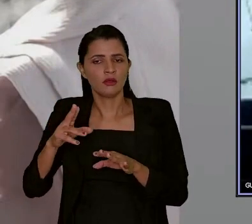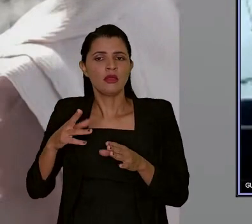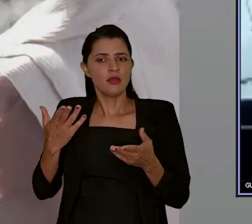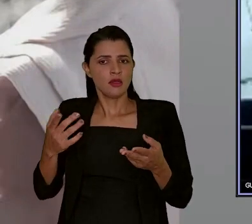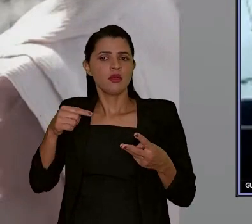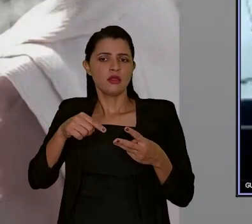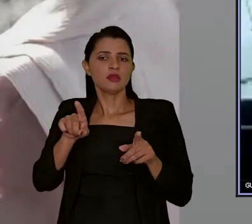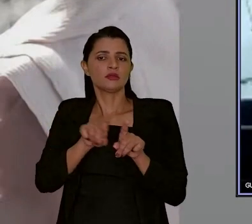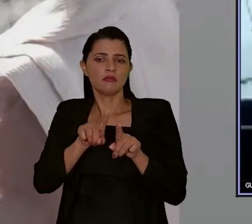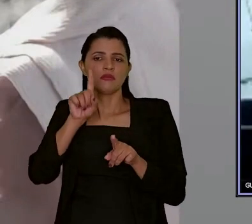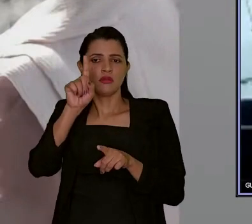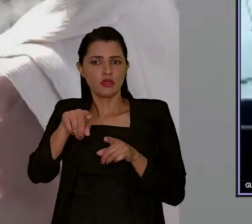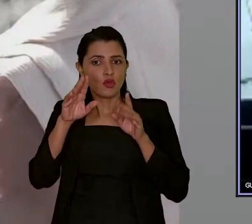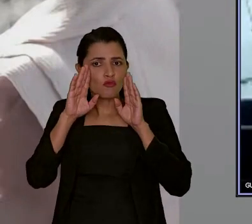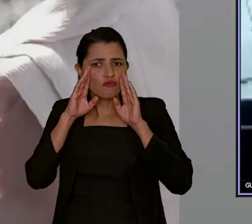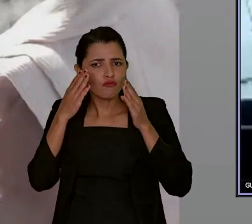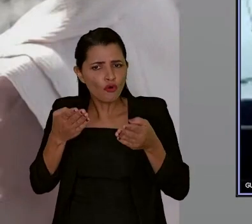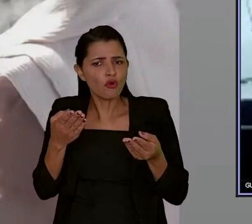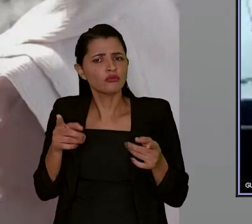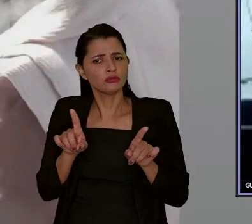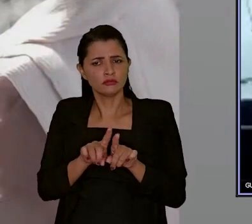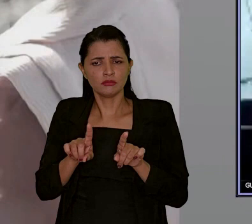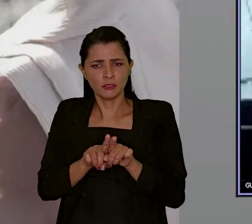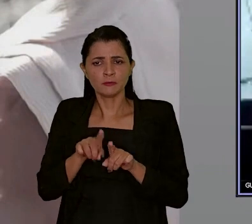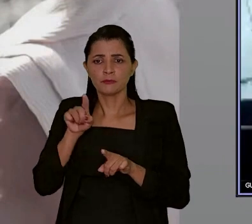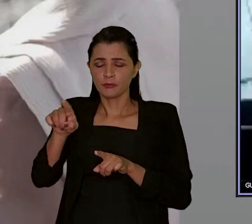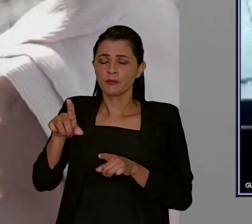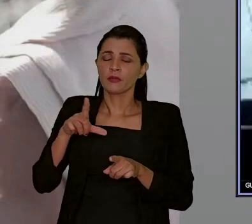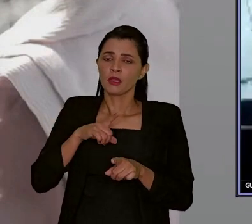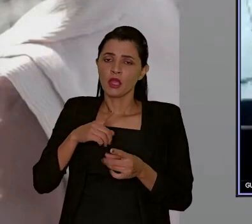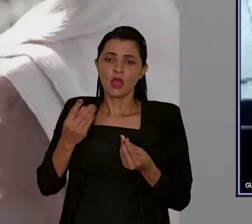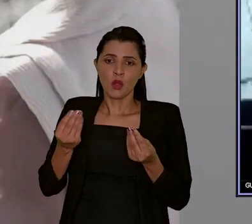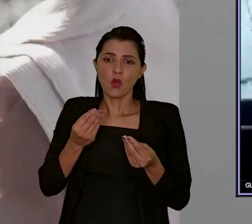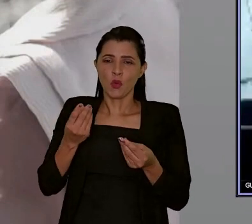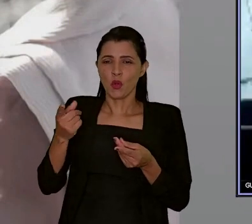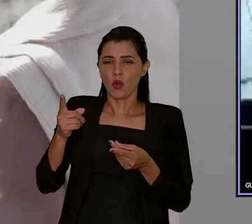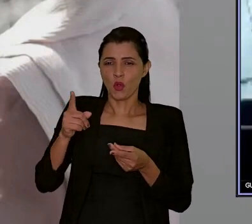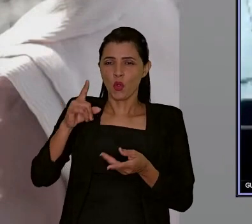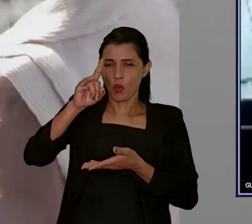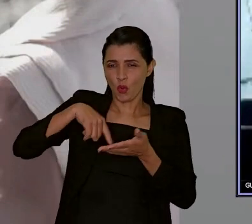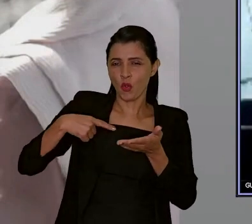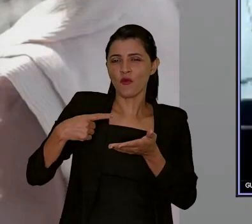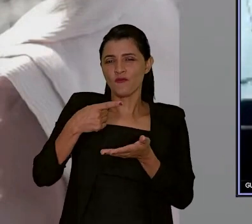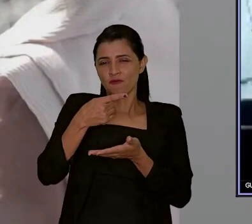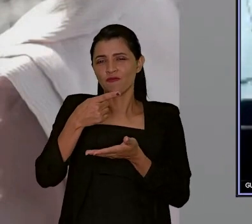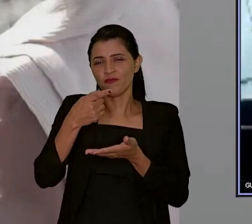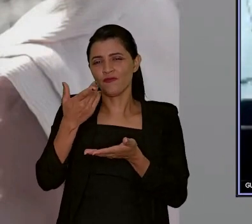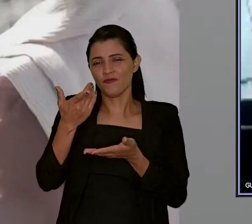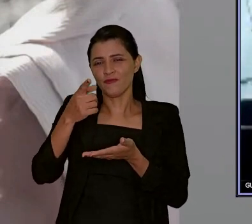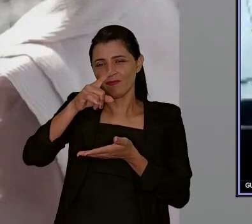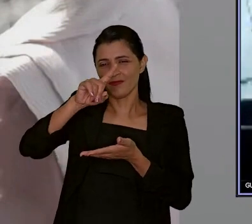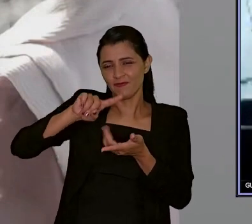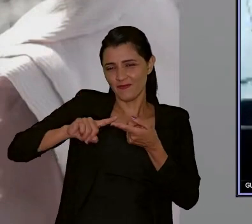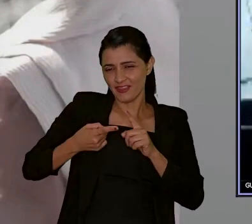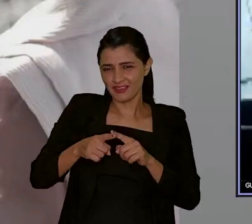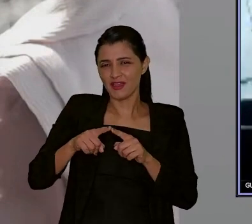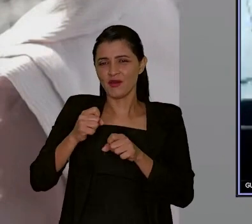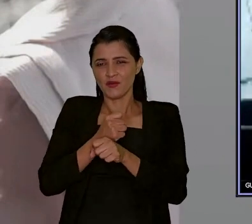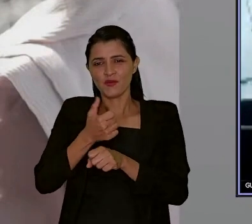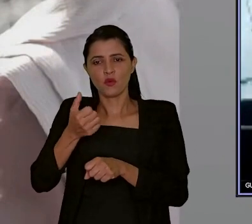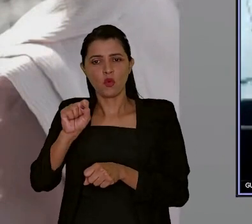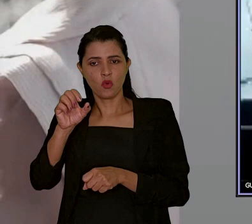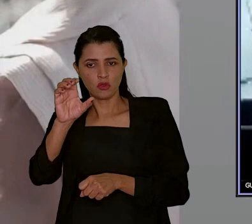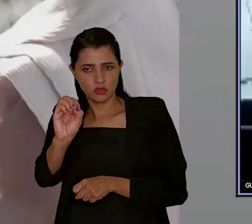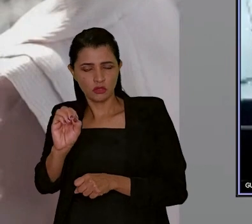central. A Convenção de 80, ela estimula que haja também a atuação da